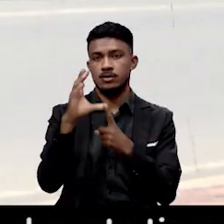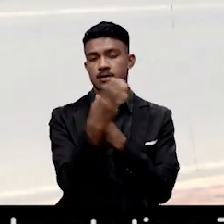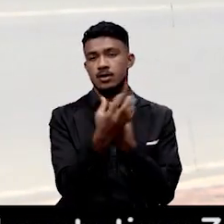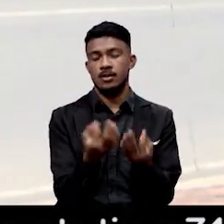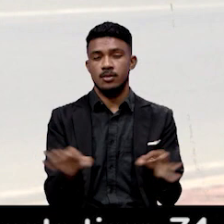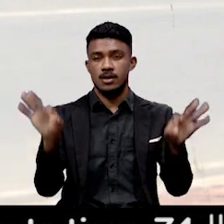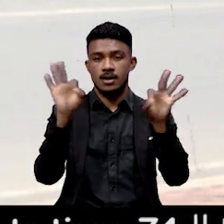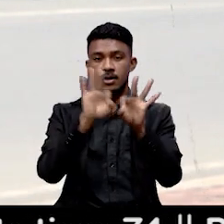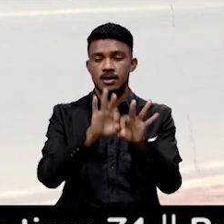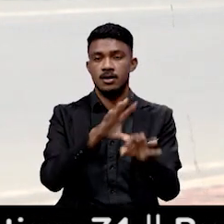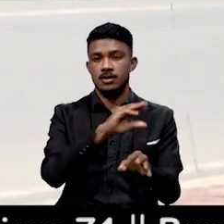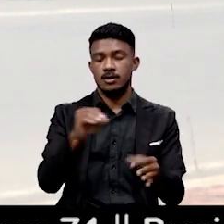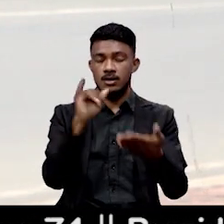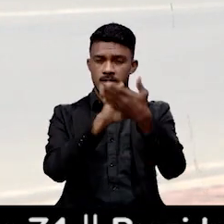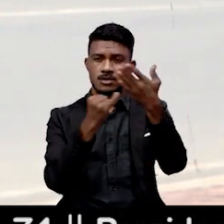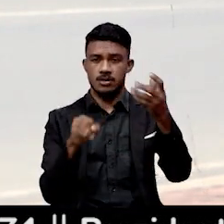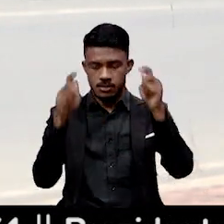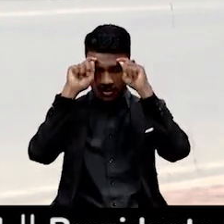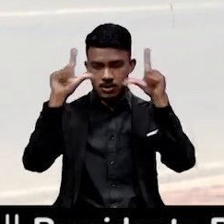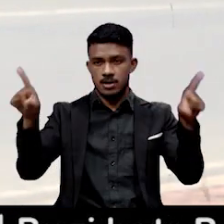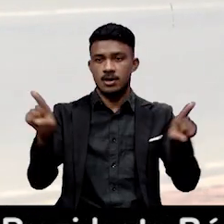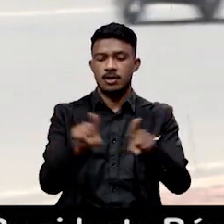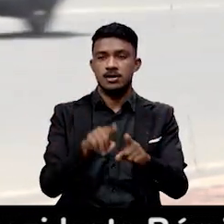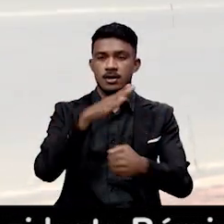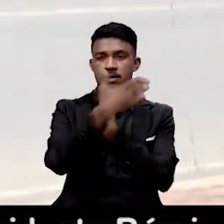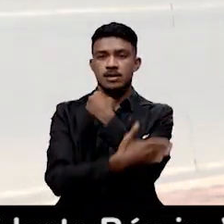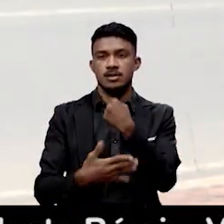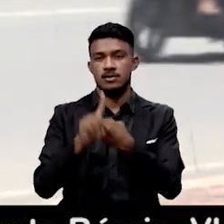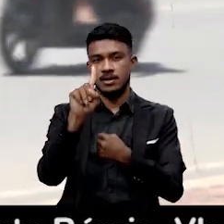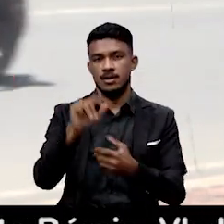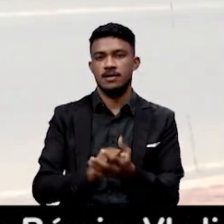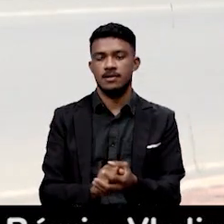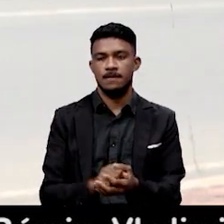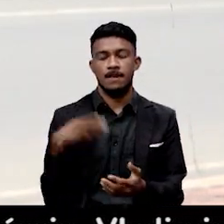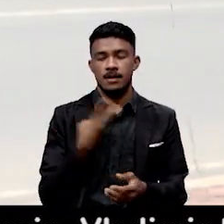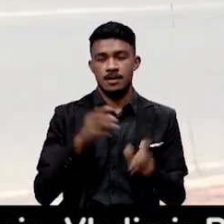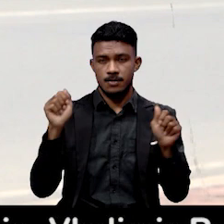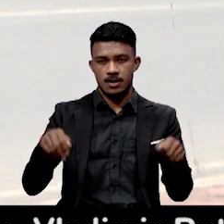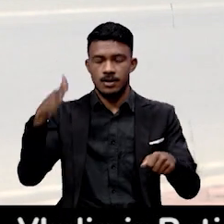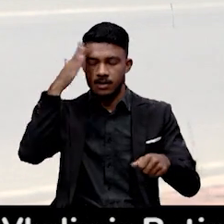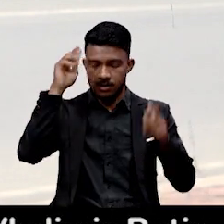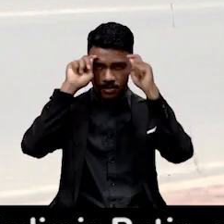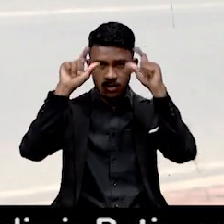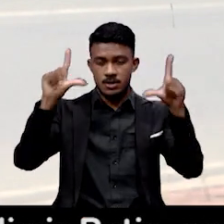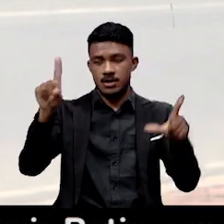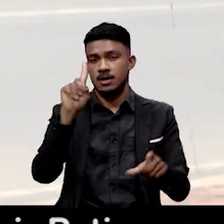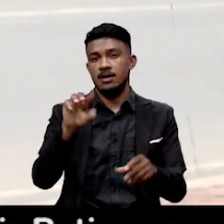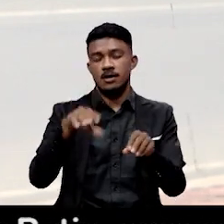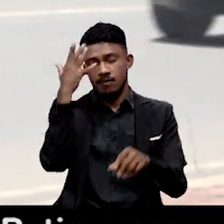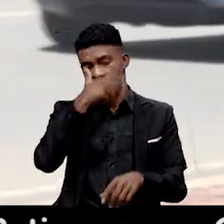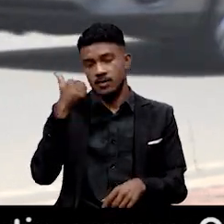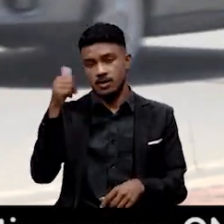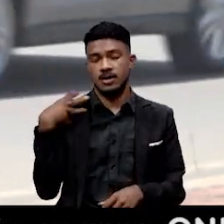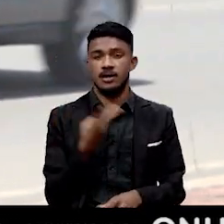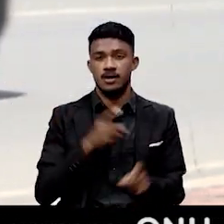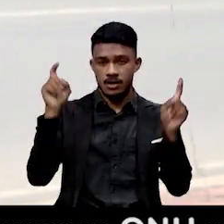liutang, imagen Timor-Leste nudar nasaun ida. Atu ita bela imagina Timor-Leste ida furak liu, ita